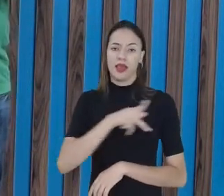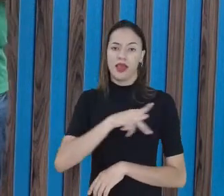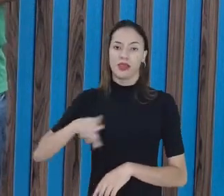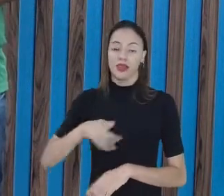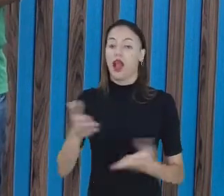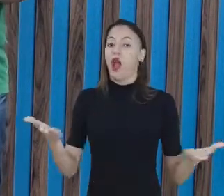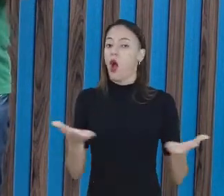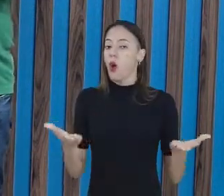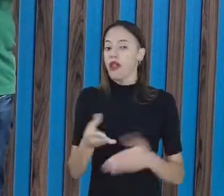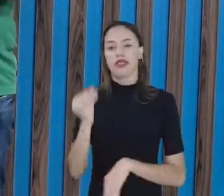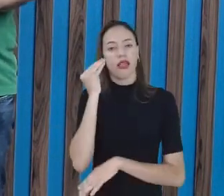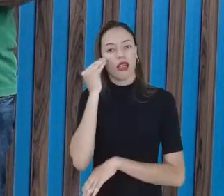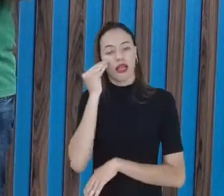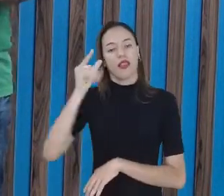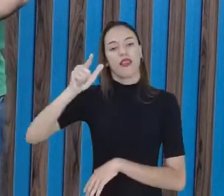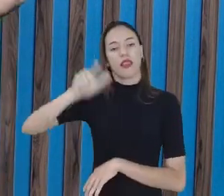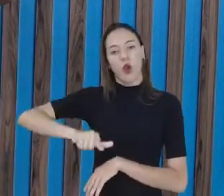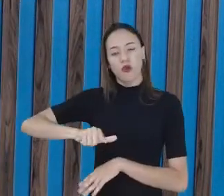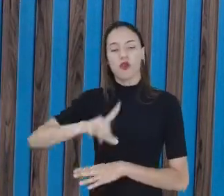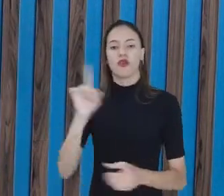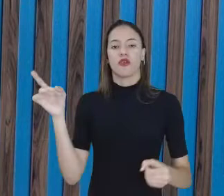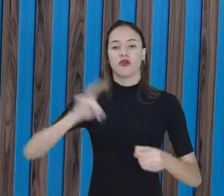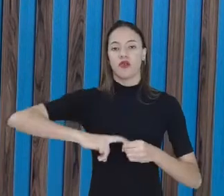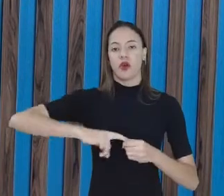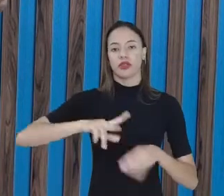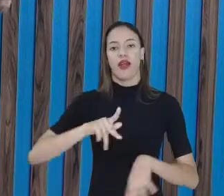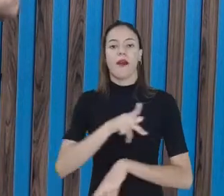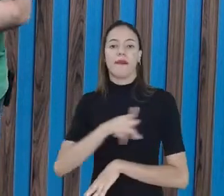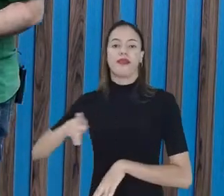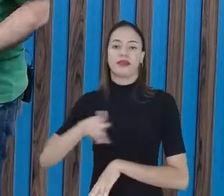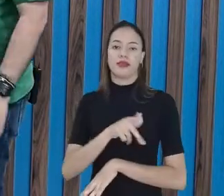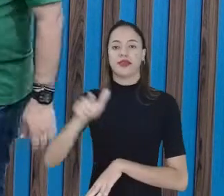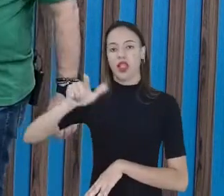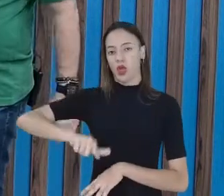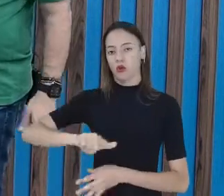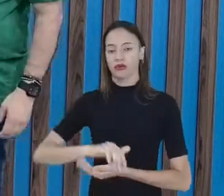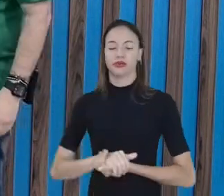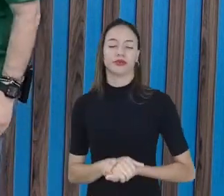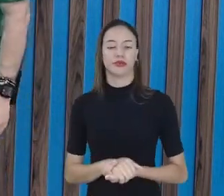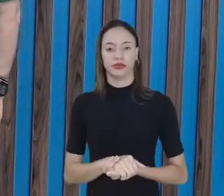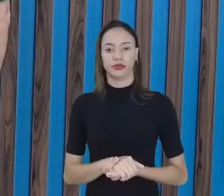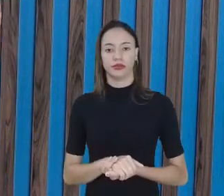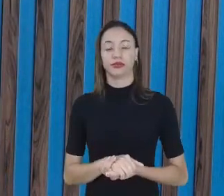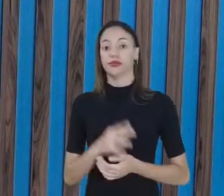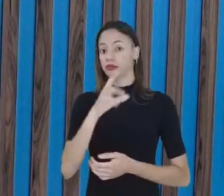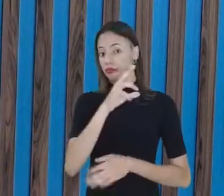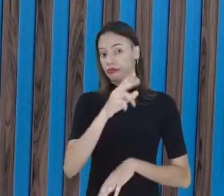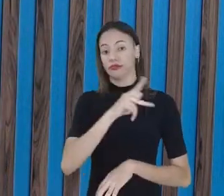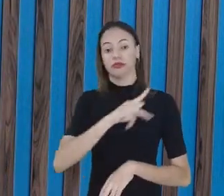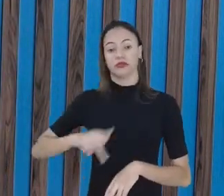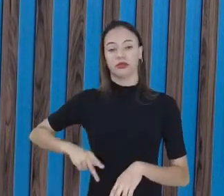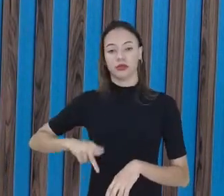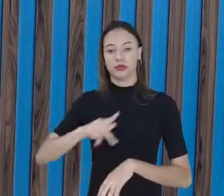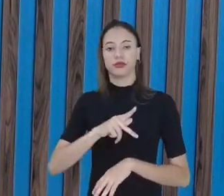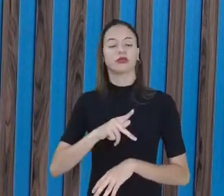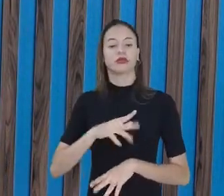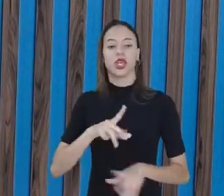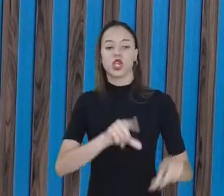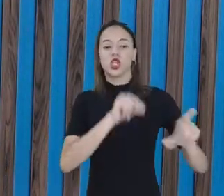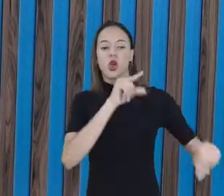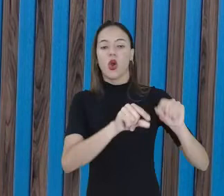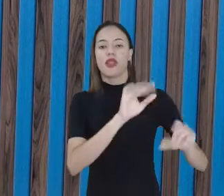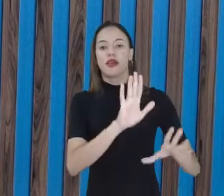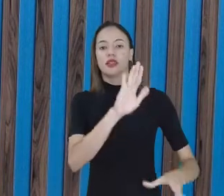está tentando mais uma vez voltar à presidência. Então, nesse sentido, o prefeito ele é escolhido pelo voto universal,